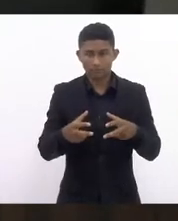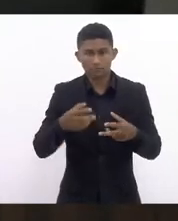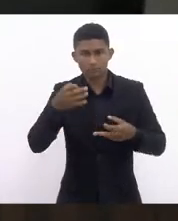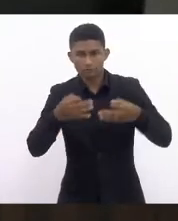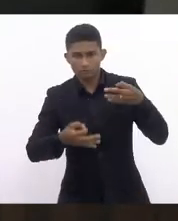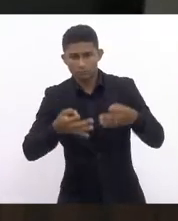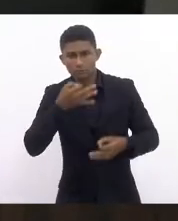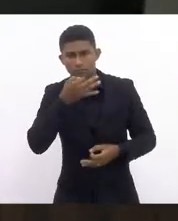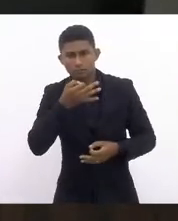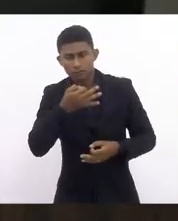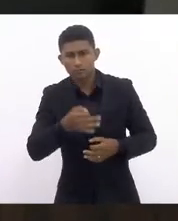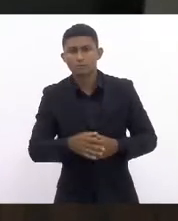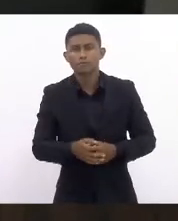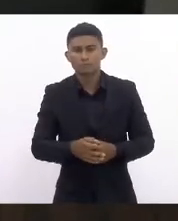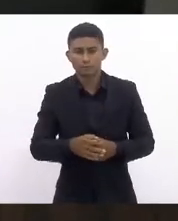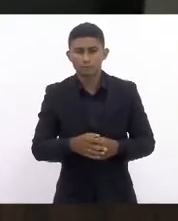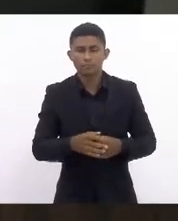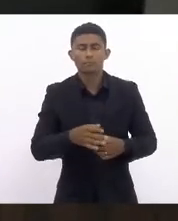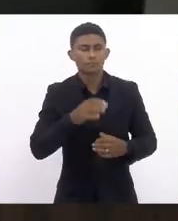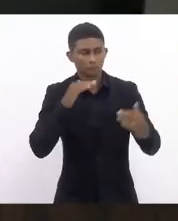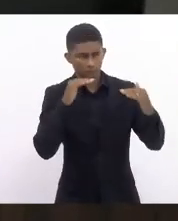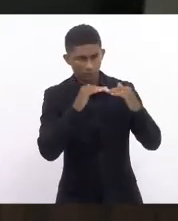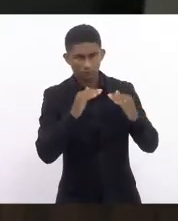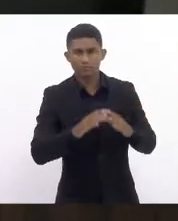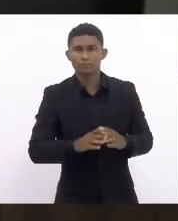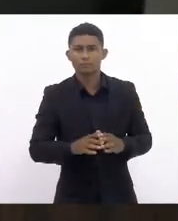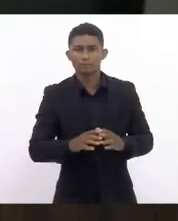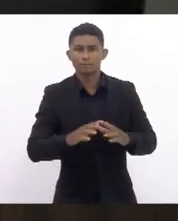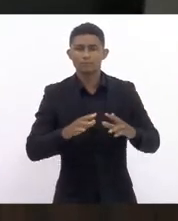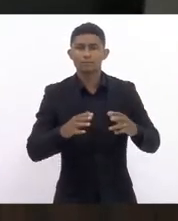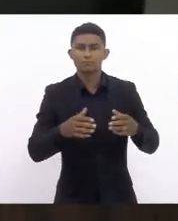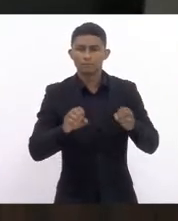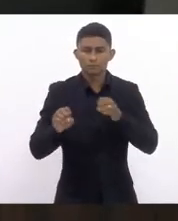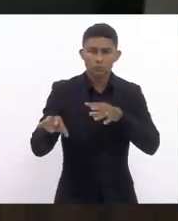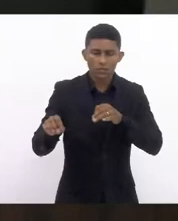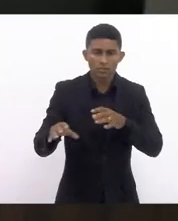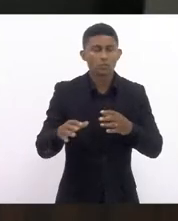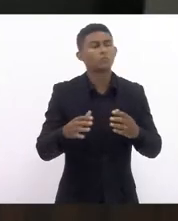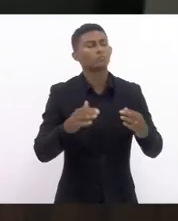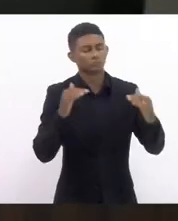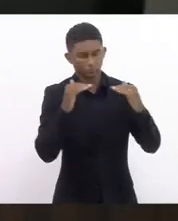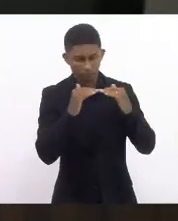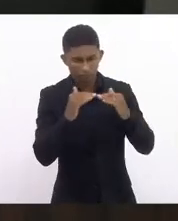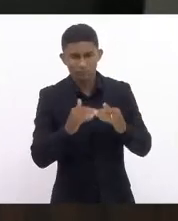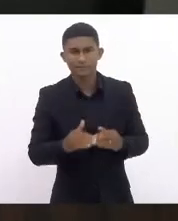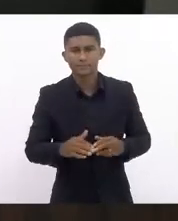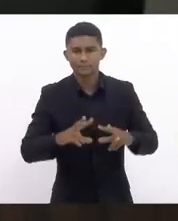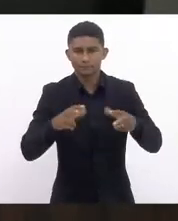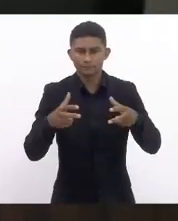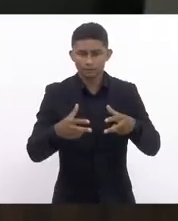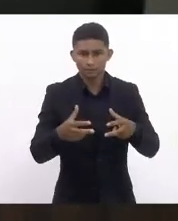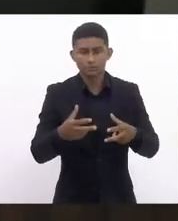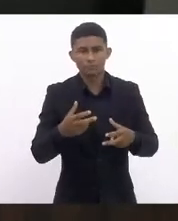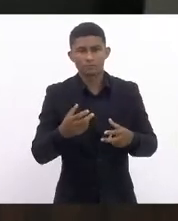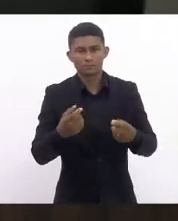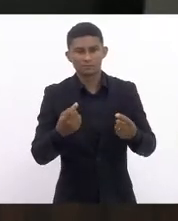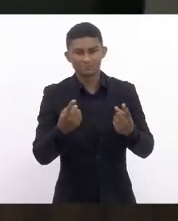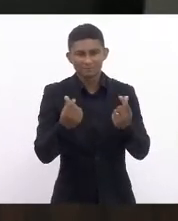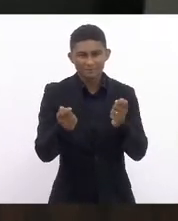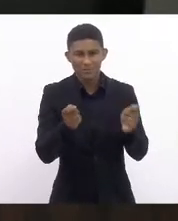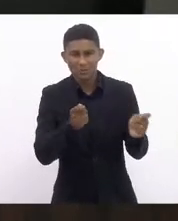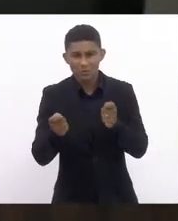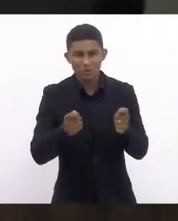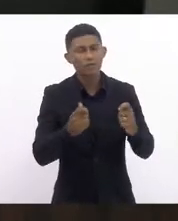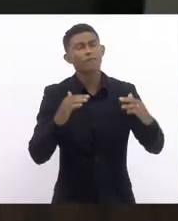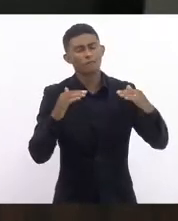pela condicionalidade. A pessoa com deficiência é favorável. De educação, favorável com emendas. De Orçamento, Finanças, Fiscalização Financeira e Controle, favorável